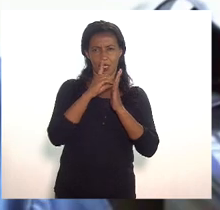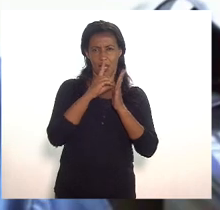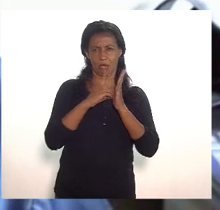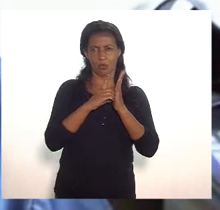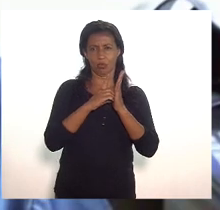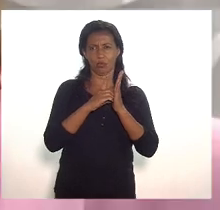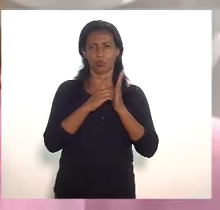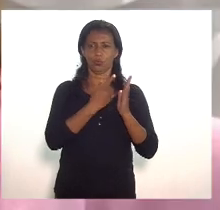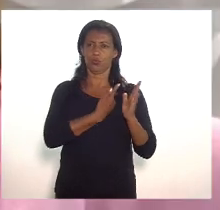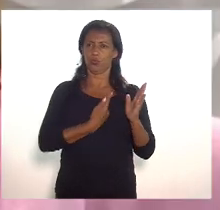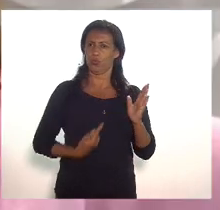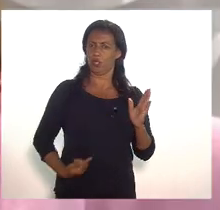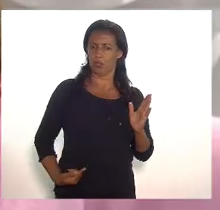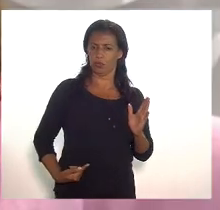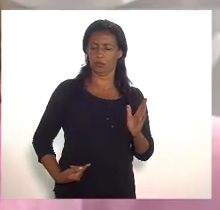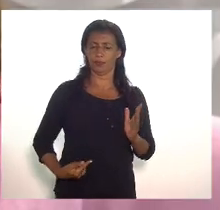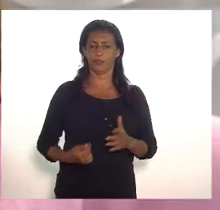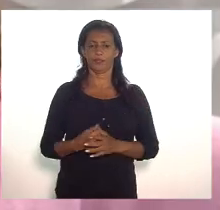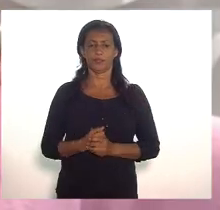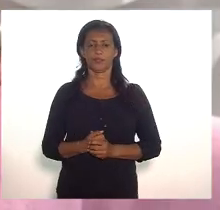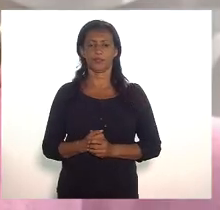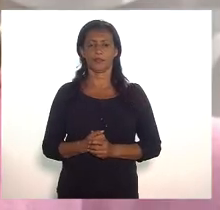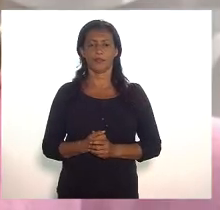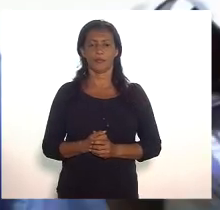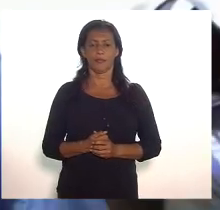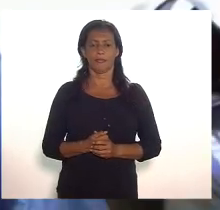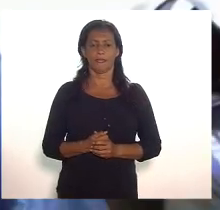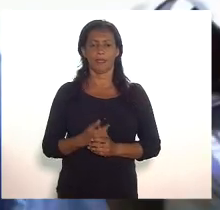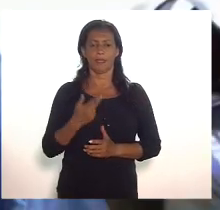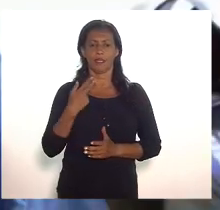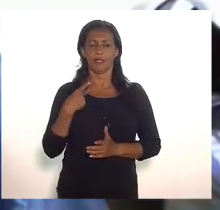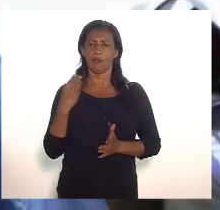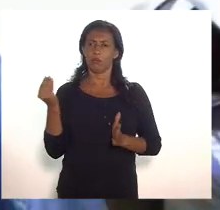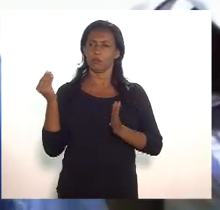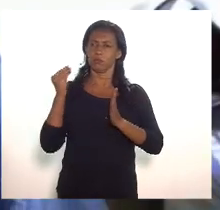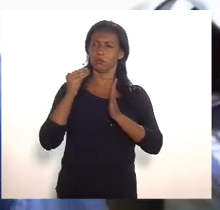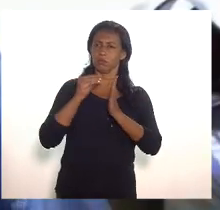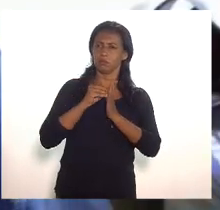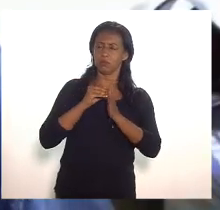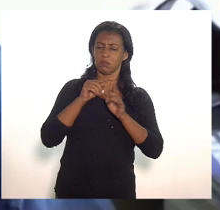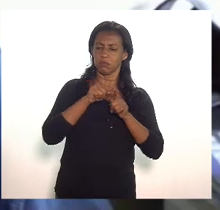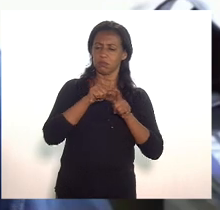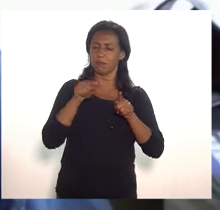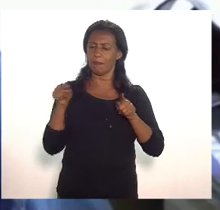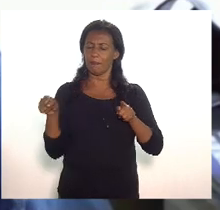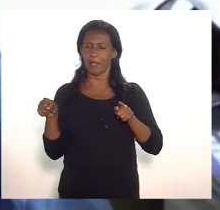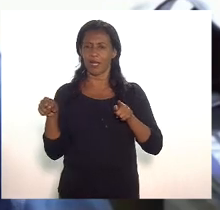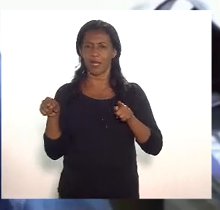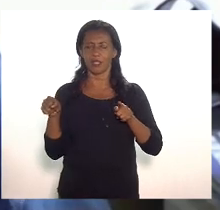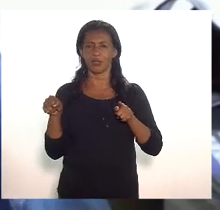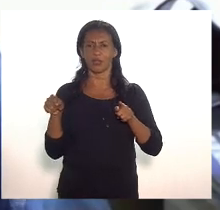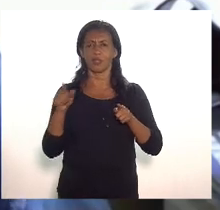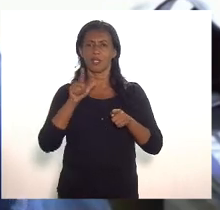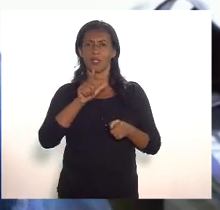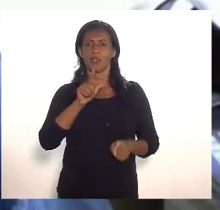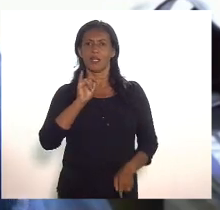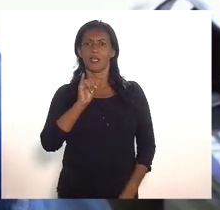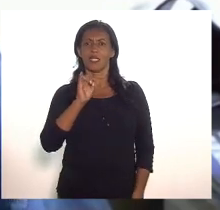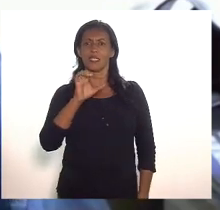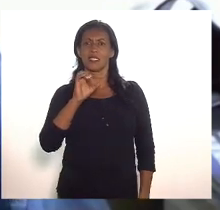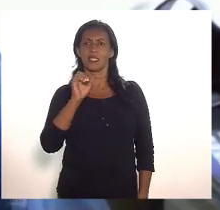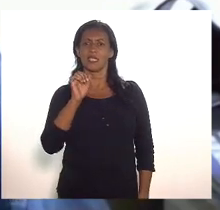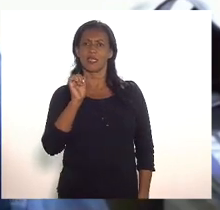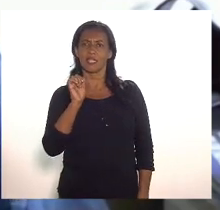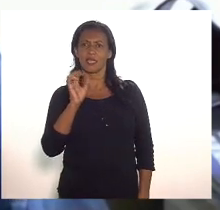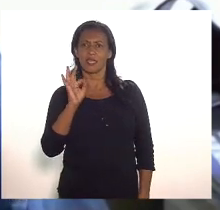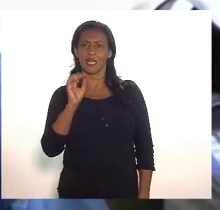governador que estipulou que o prazo de concessão a licitação da SEDAI